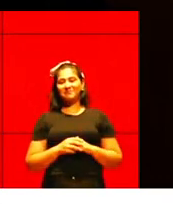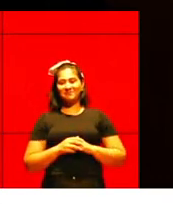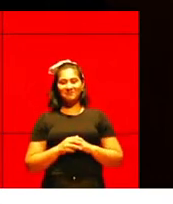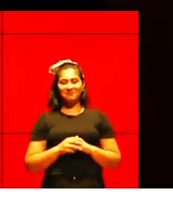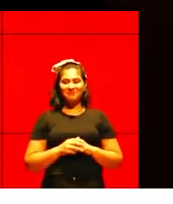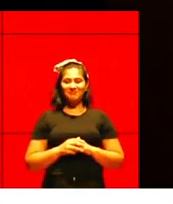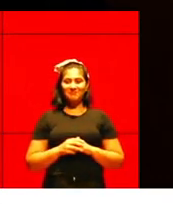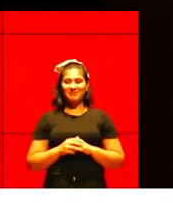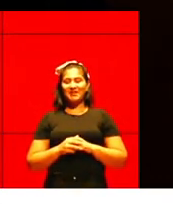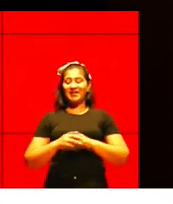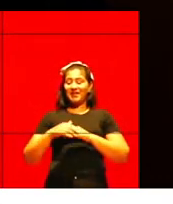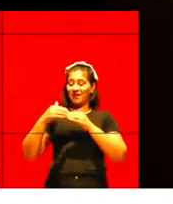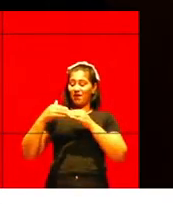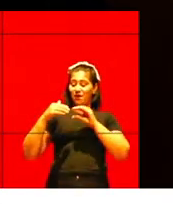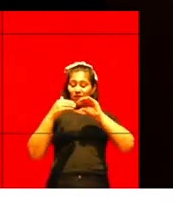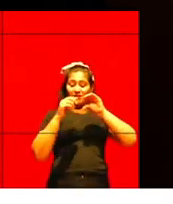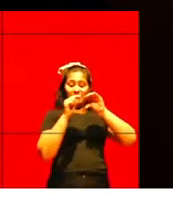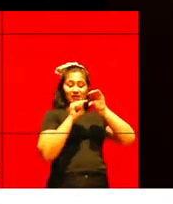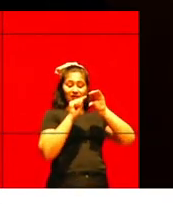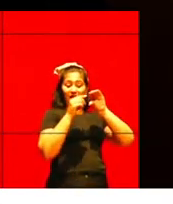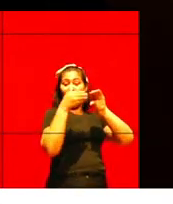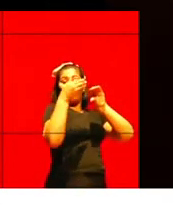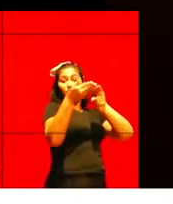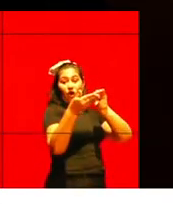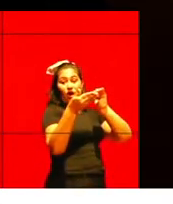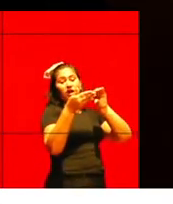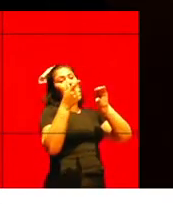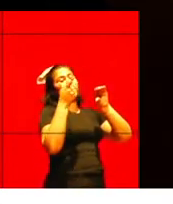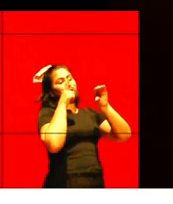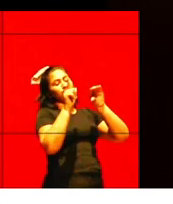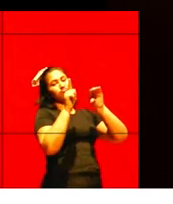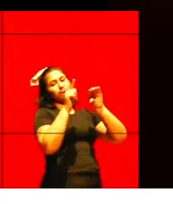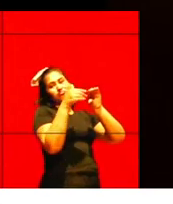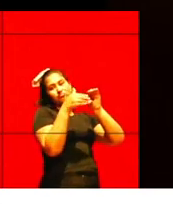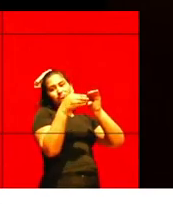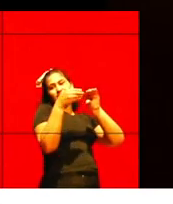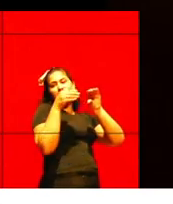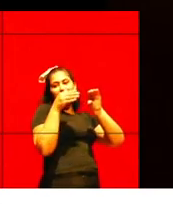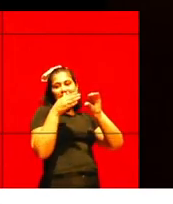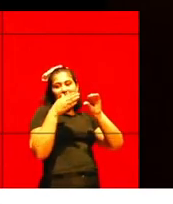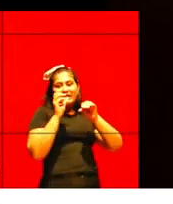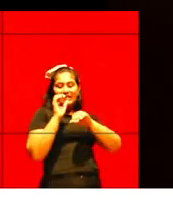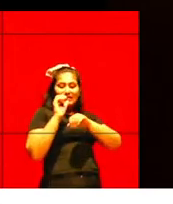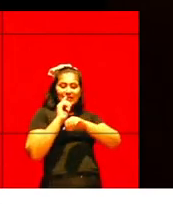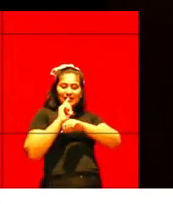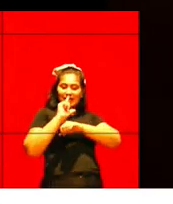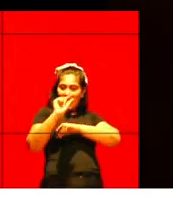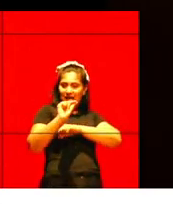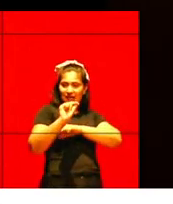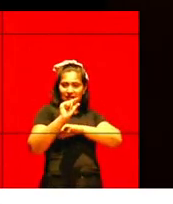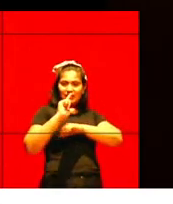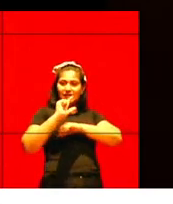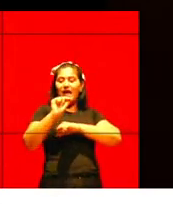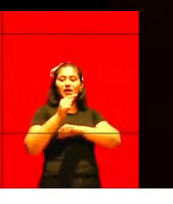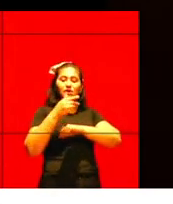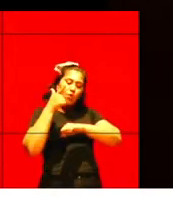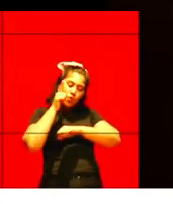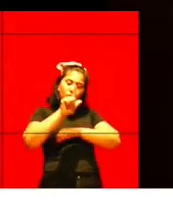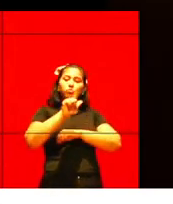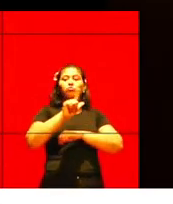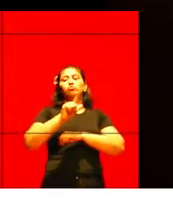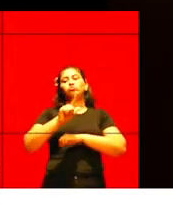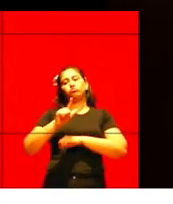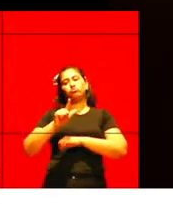monossacarídeos fora da célula, a tendência é que a água saia. Tudo por osmose. Lembrar do transporte passivo